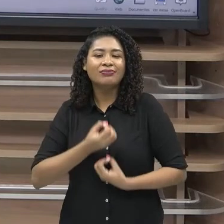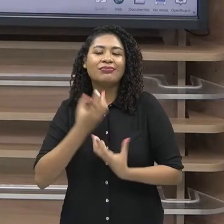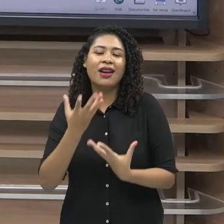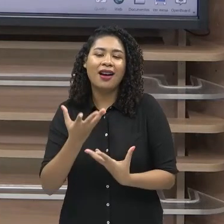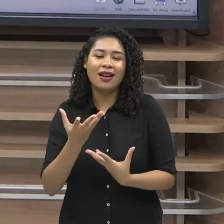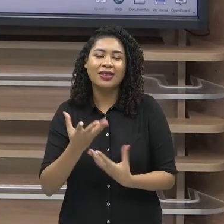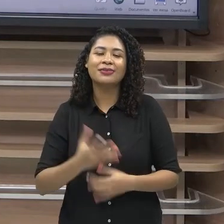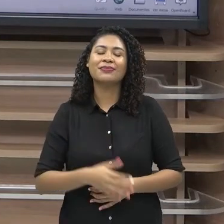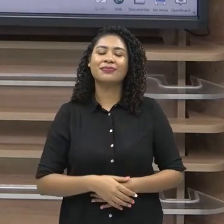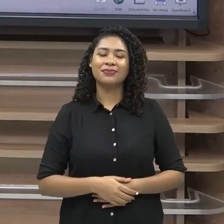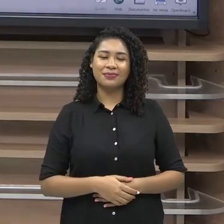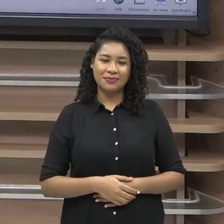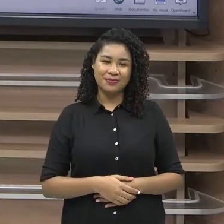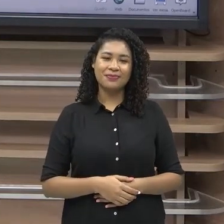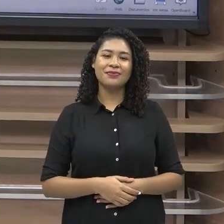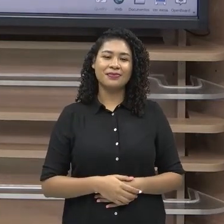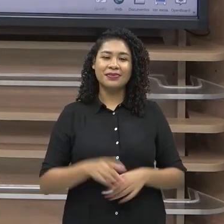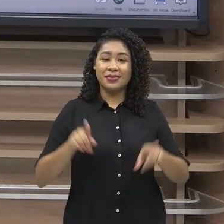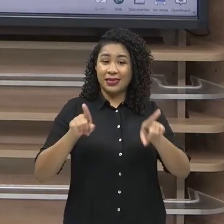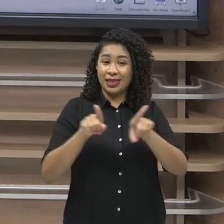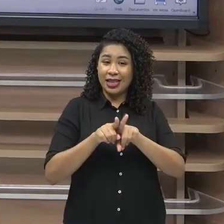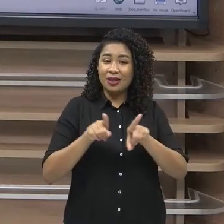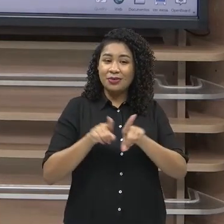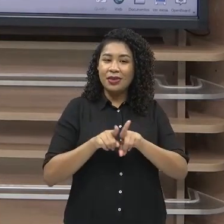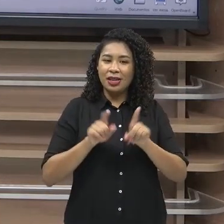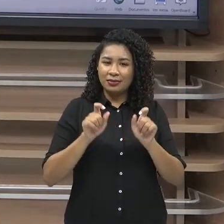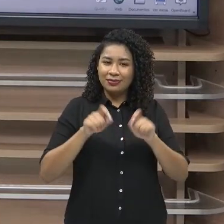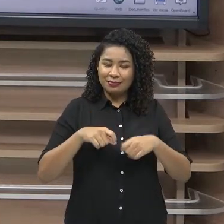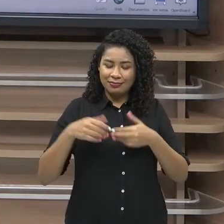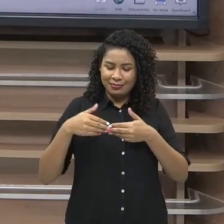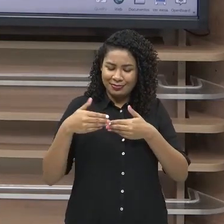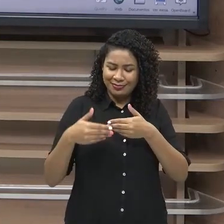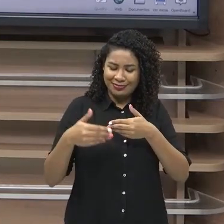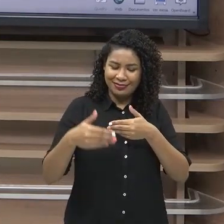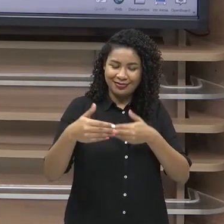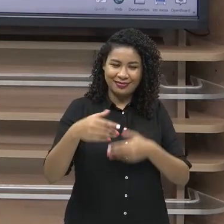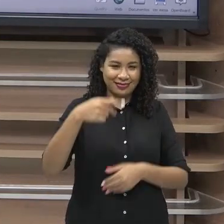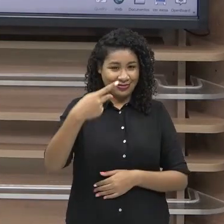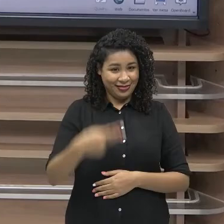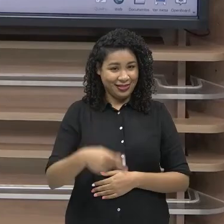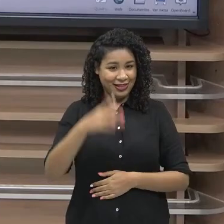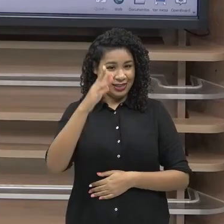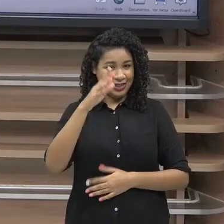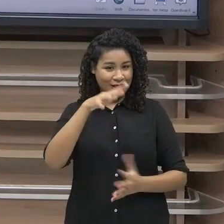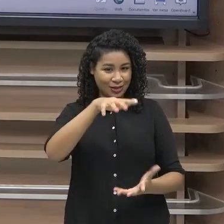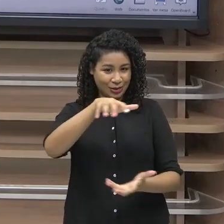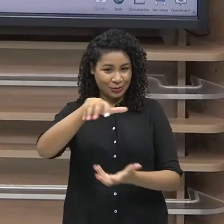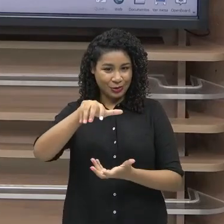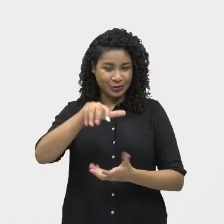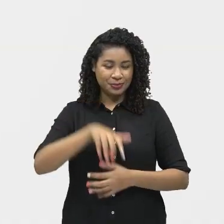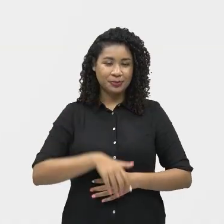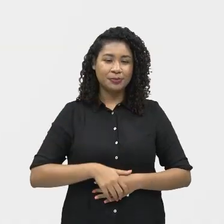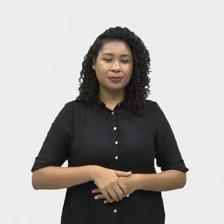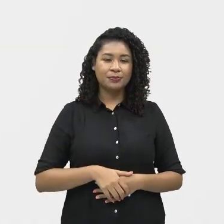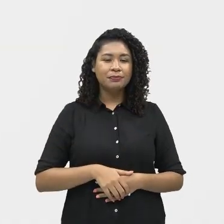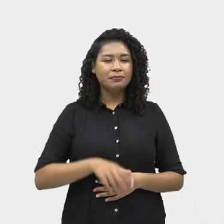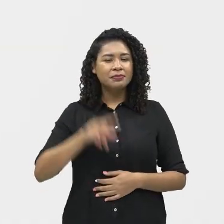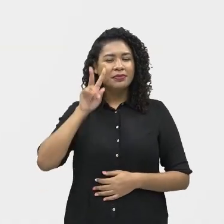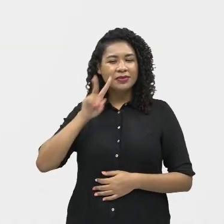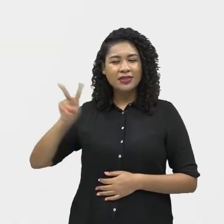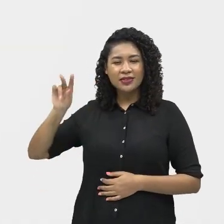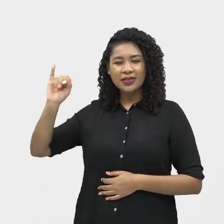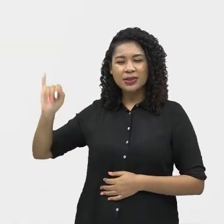de ser delineado nesse mundo. Eu quero te convidar a analisar essa imagem e vamos ver